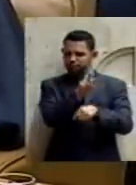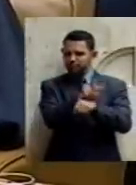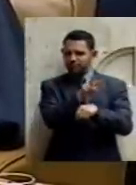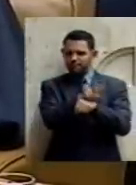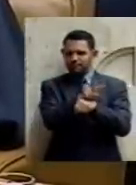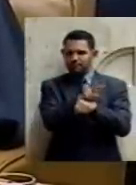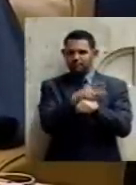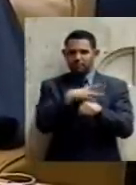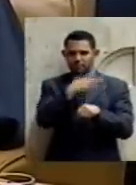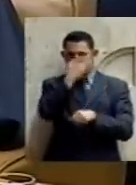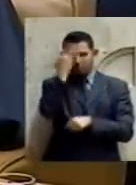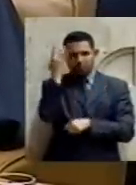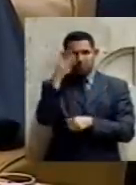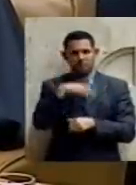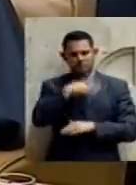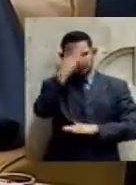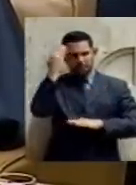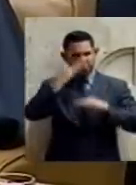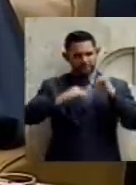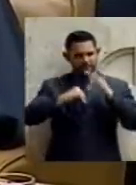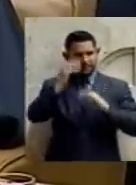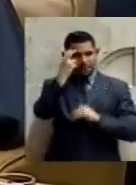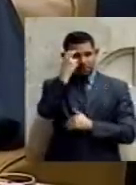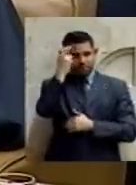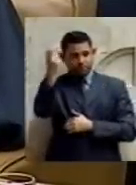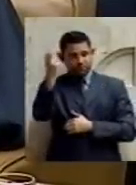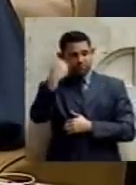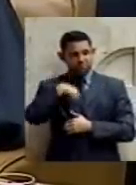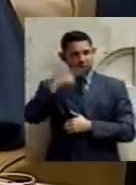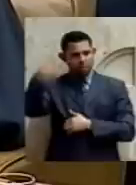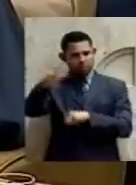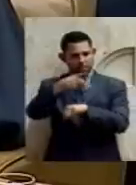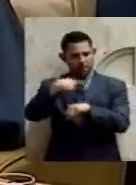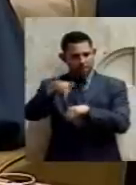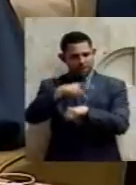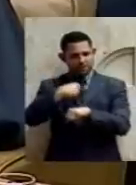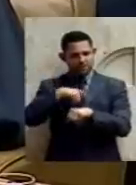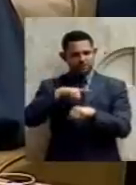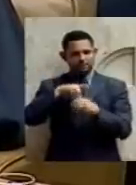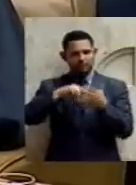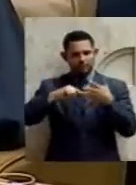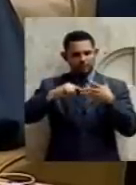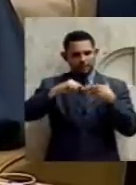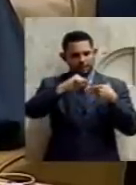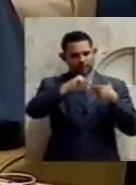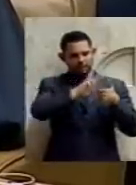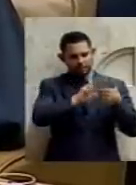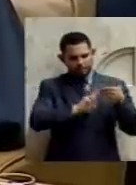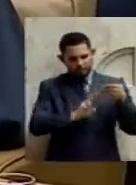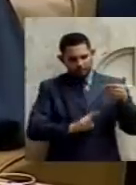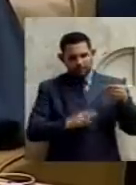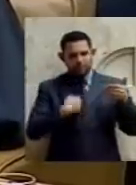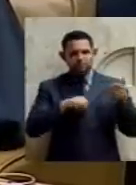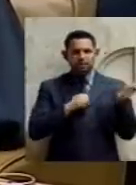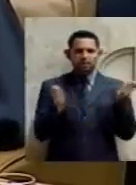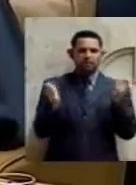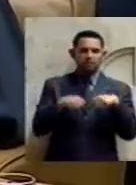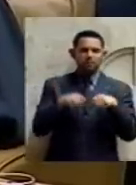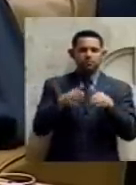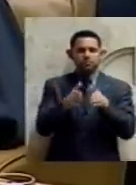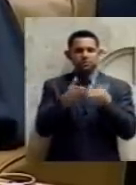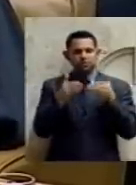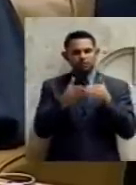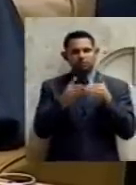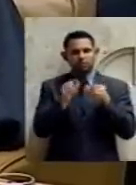de autores como Junger Habermas, Nancy Fraser, Axel Honneth, Catherine Spitz, dentre outros, bem como revisitando